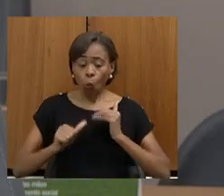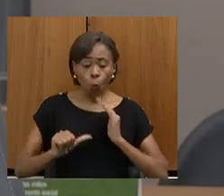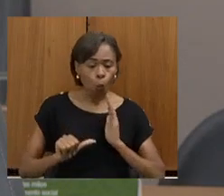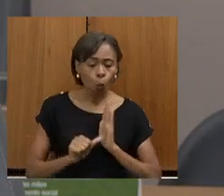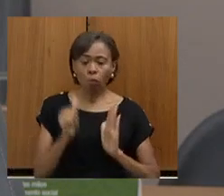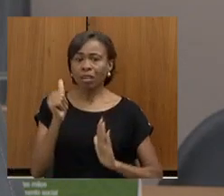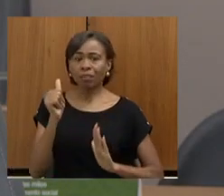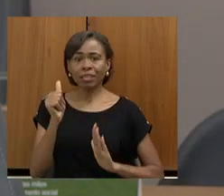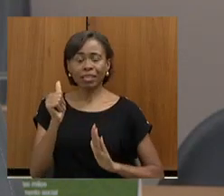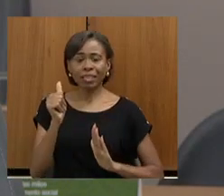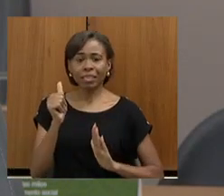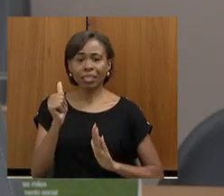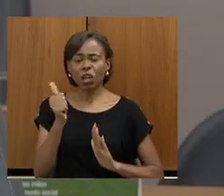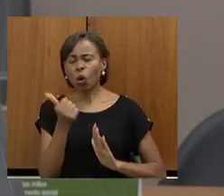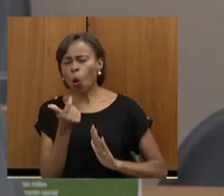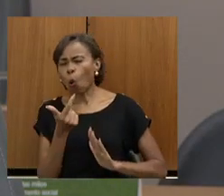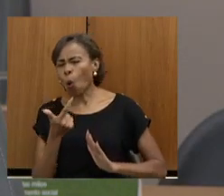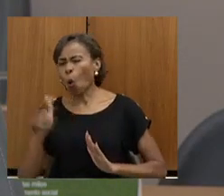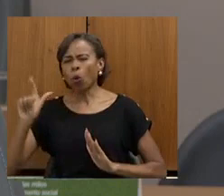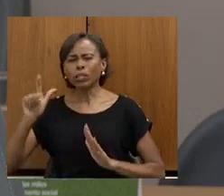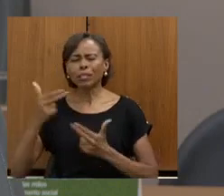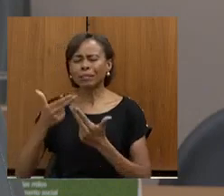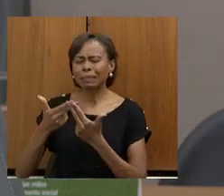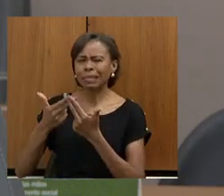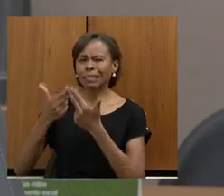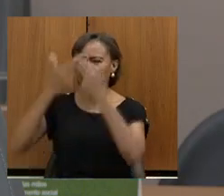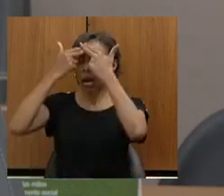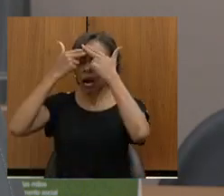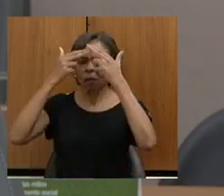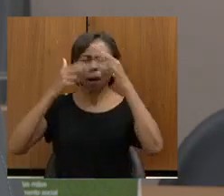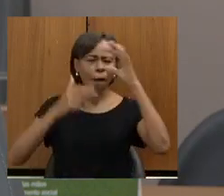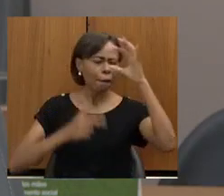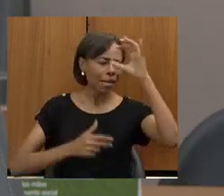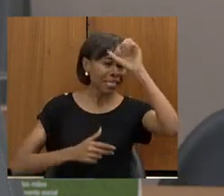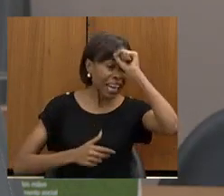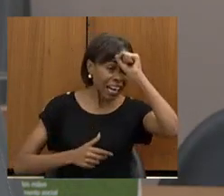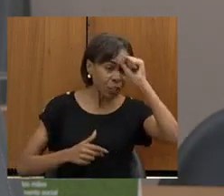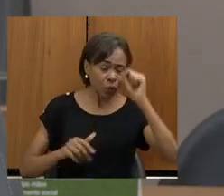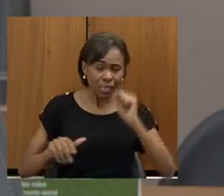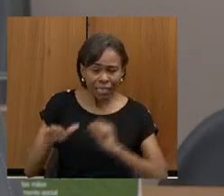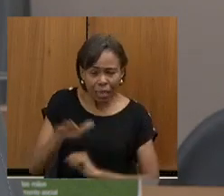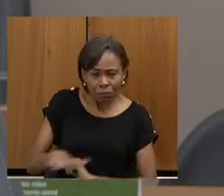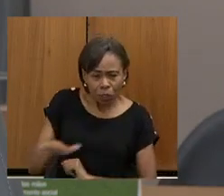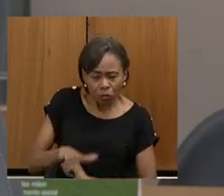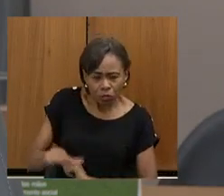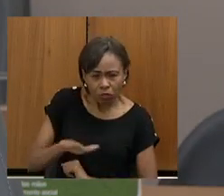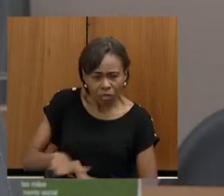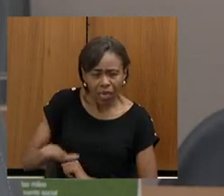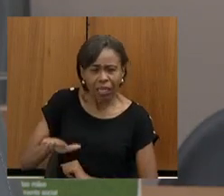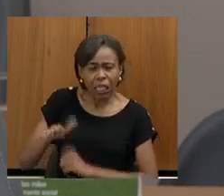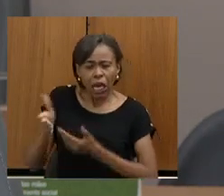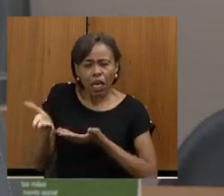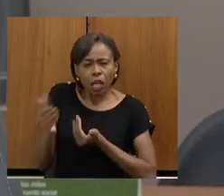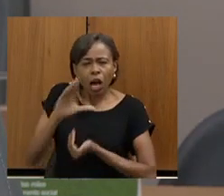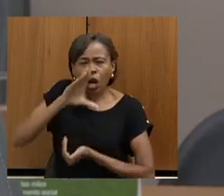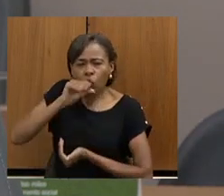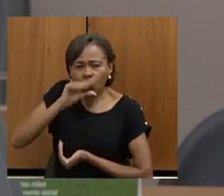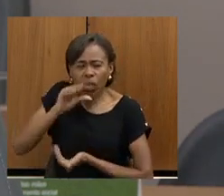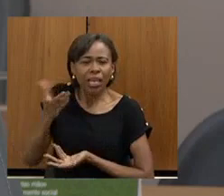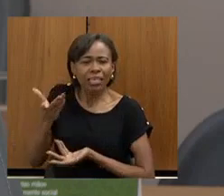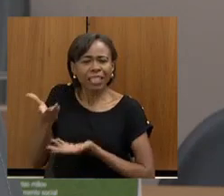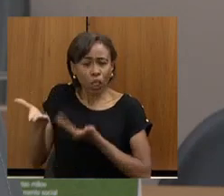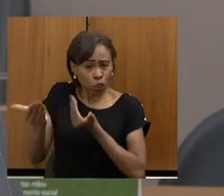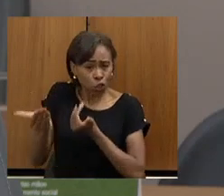todos os aprendizados e os traumas que ocorrem na primeira infância, na pré-adolescência e na fase juvenil